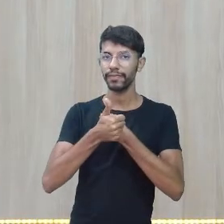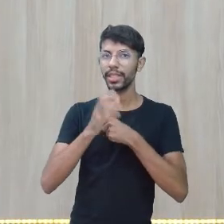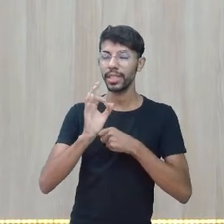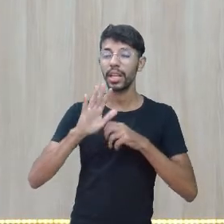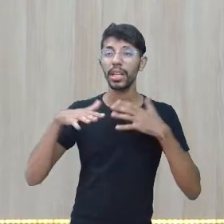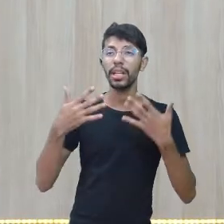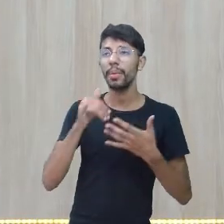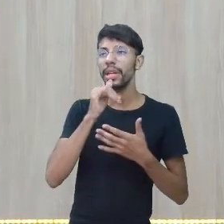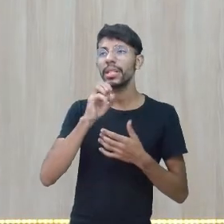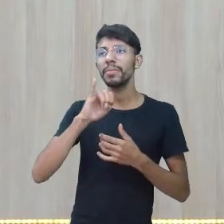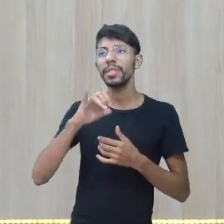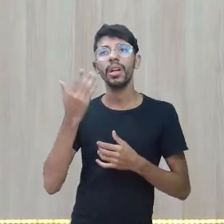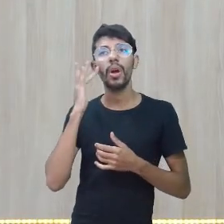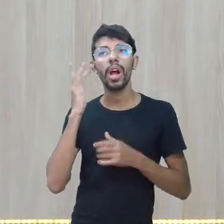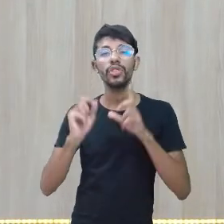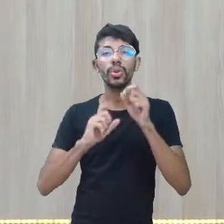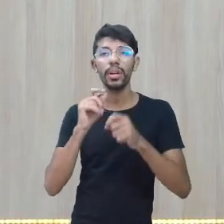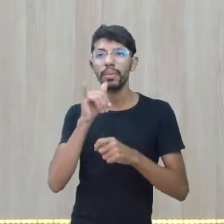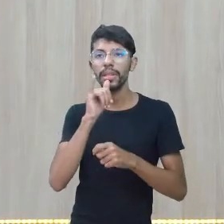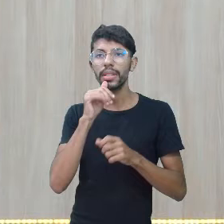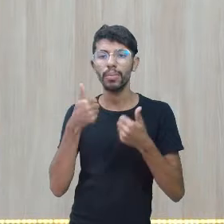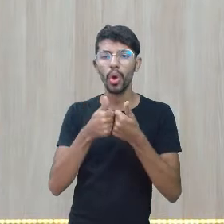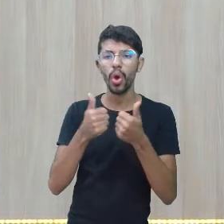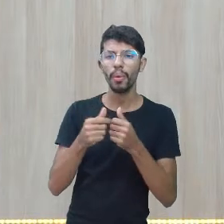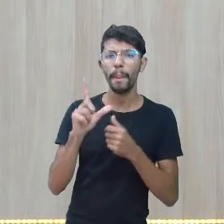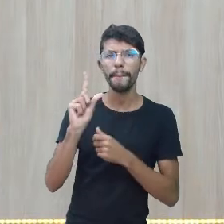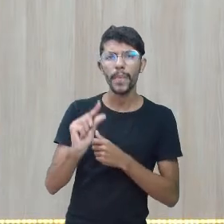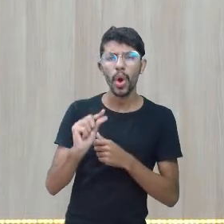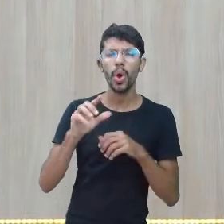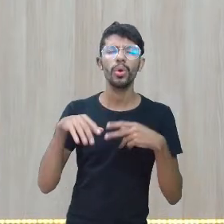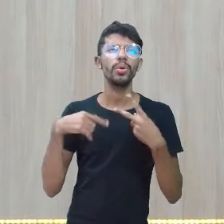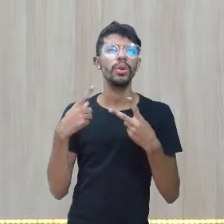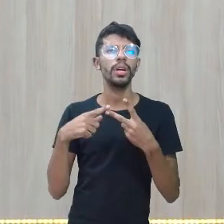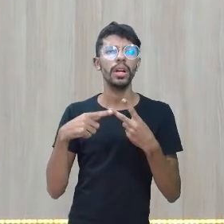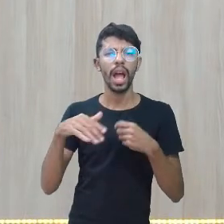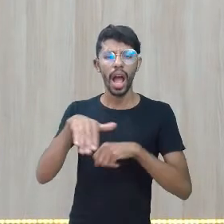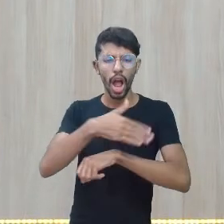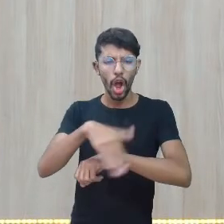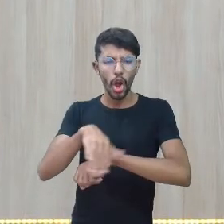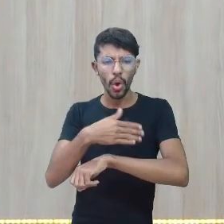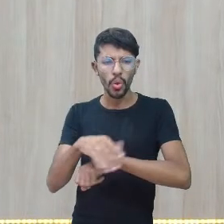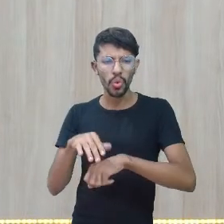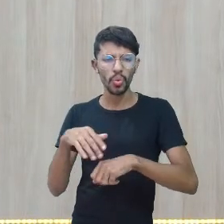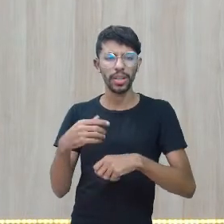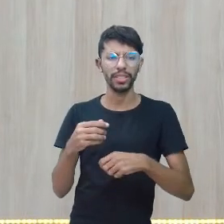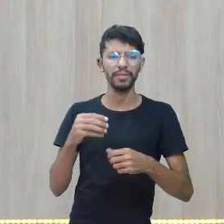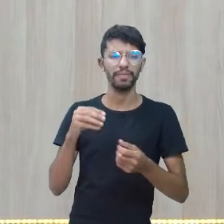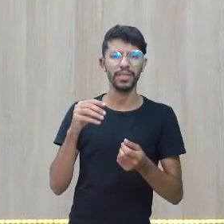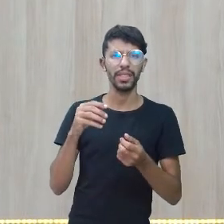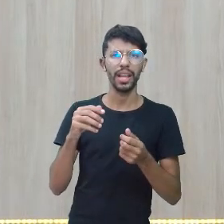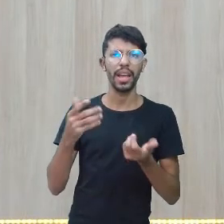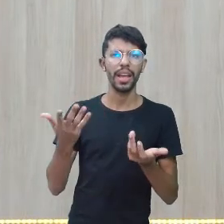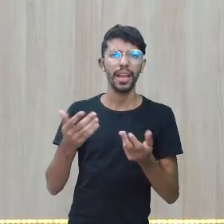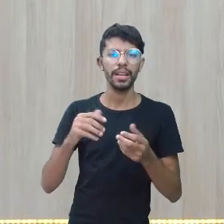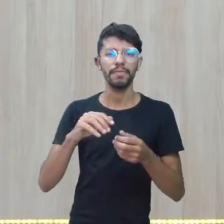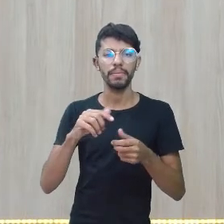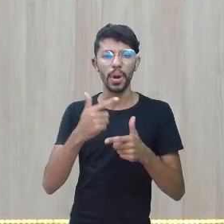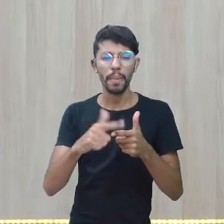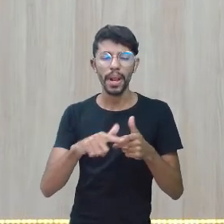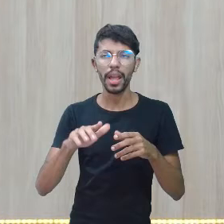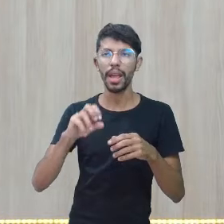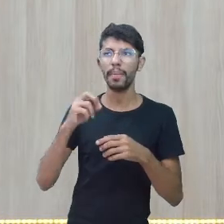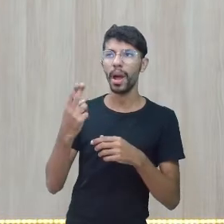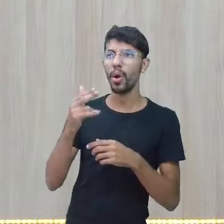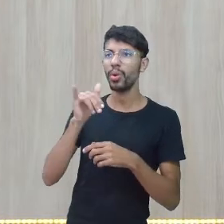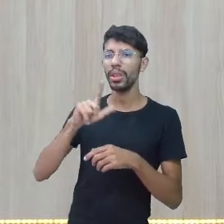minha rua, se eu acho que está muito esburacada, se eu acho que tem muita pobreza ou falta de saneamento, eu consigo